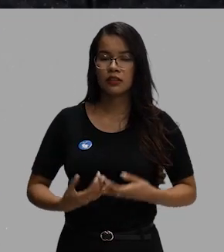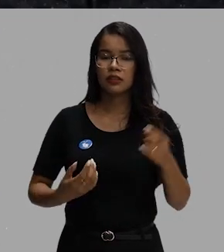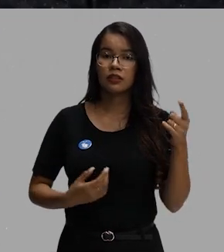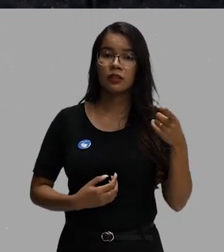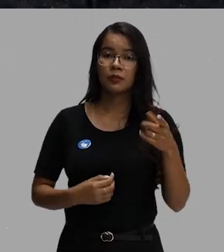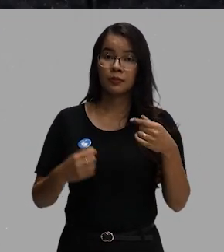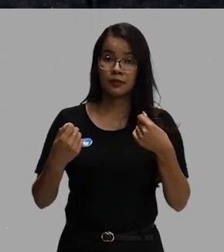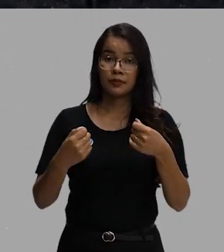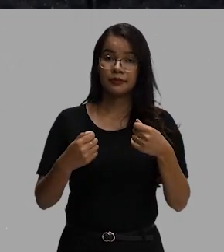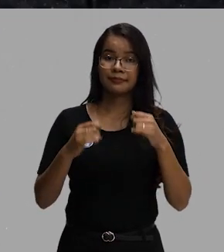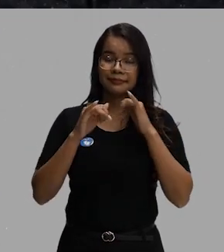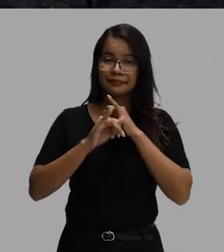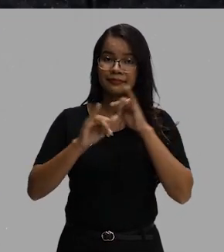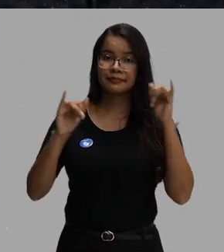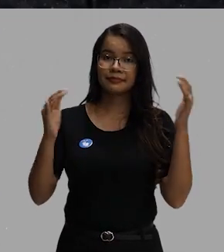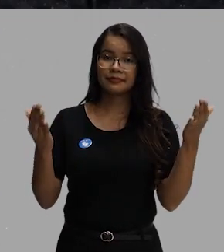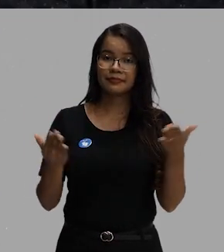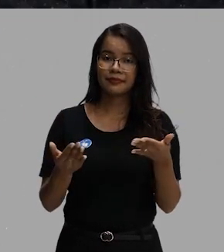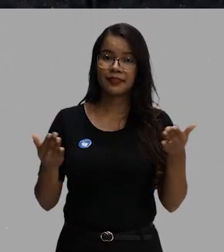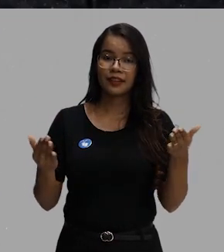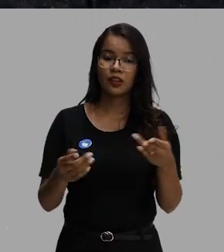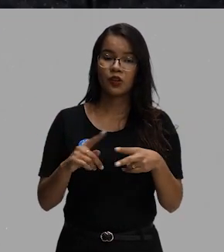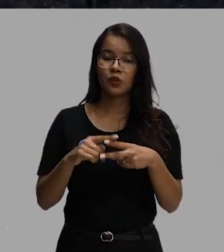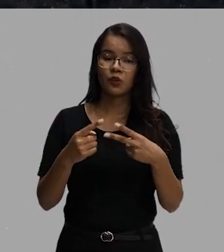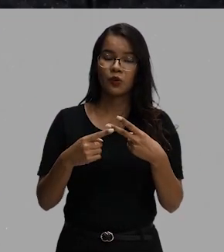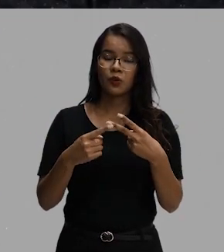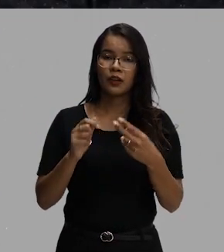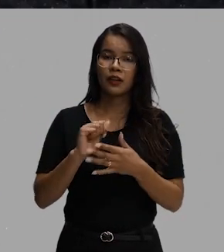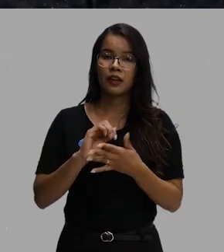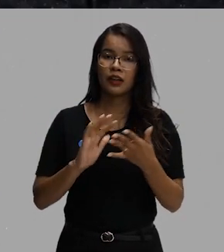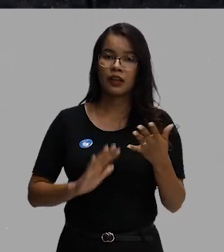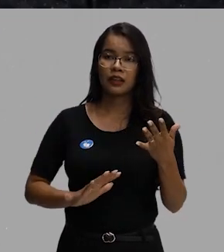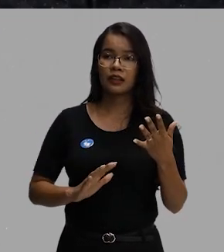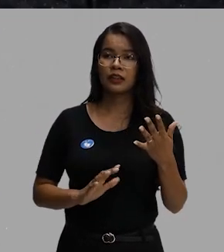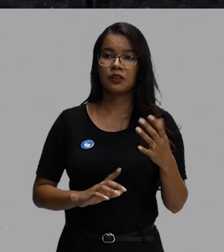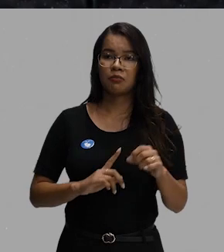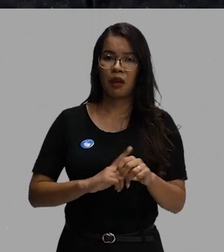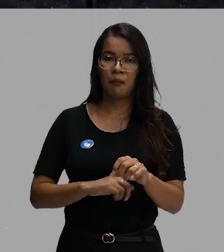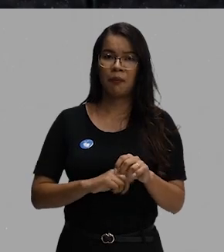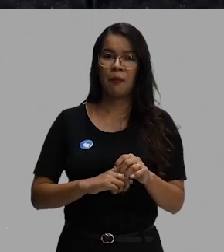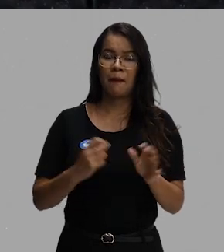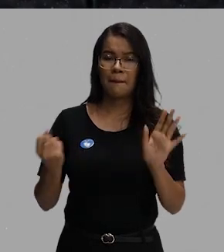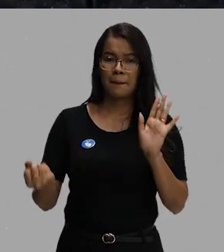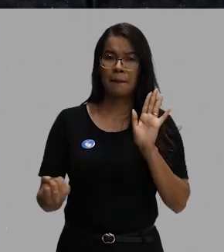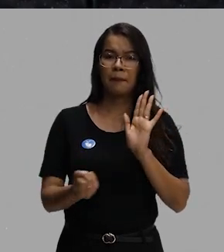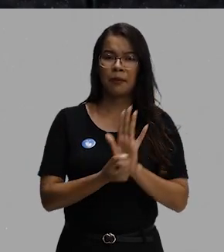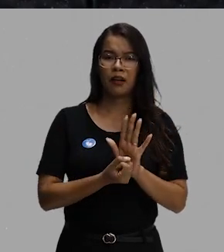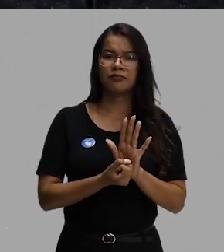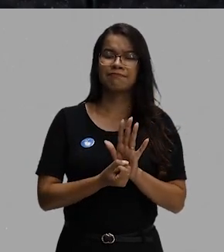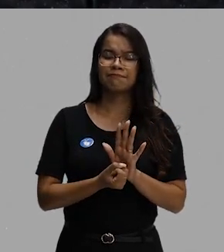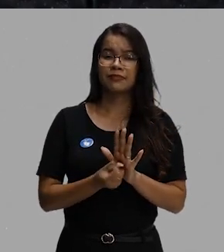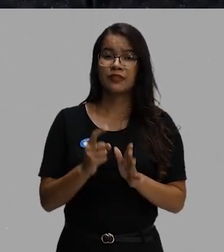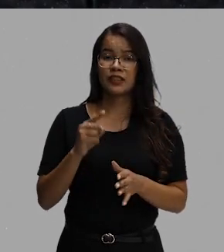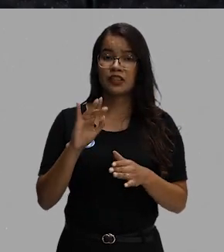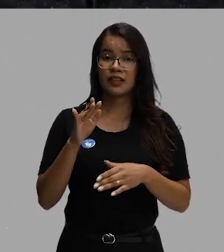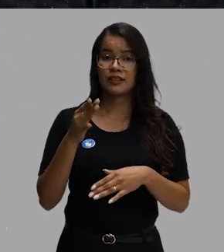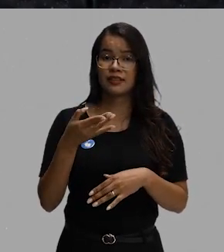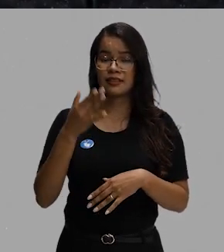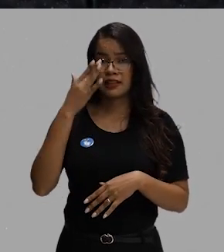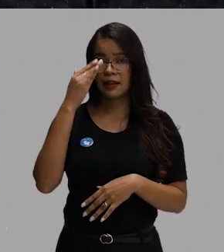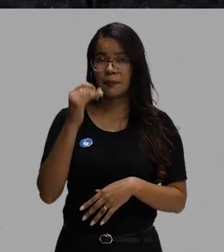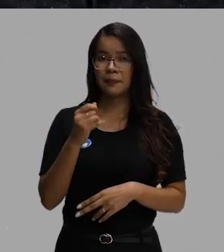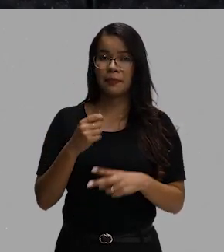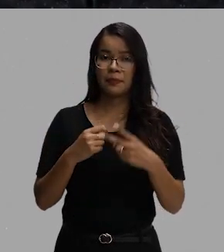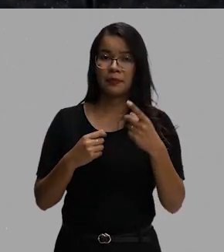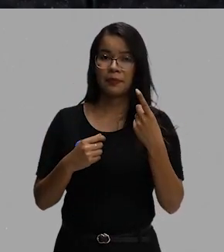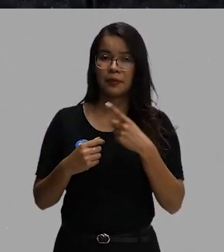tenho para vocês no dia de hoje. 2 exercícios de uma época muito marcada, e você já sabe. Então, primeira